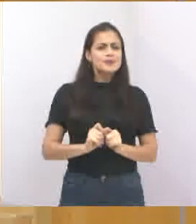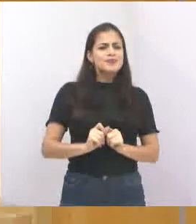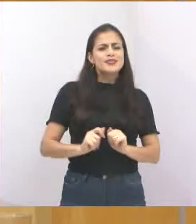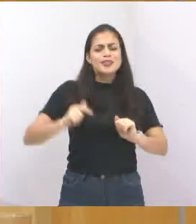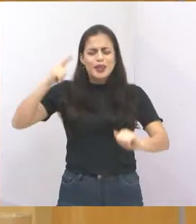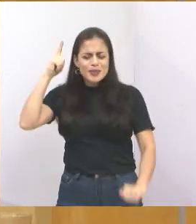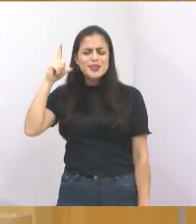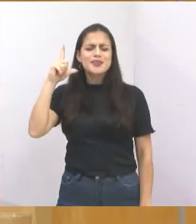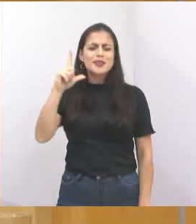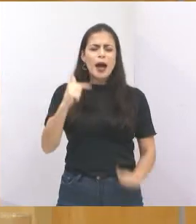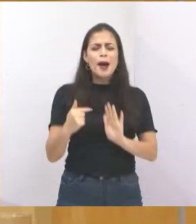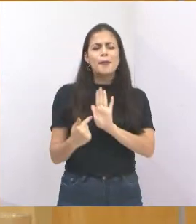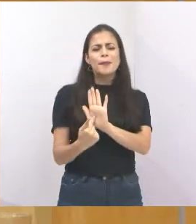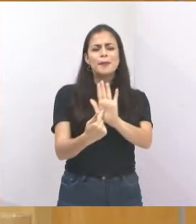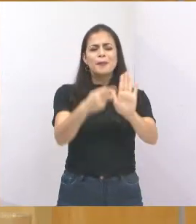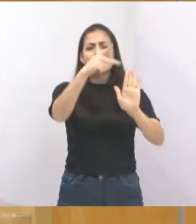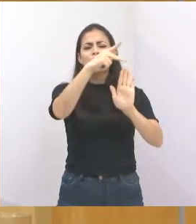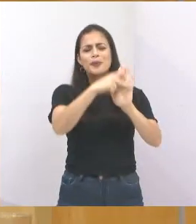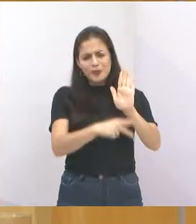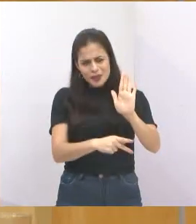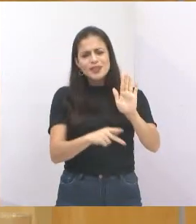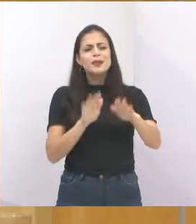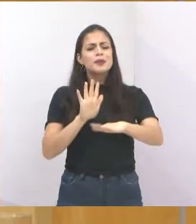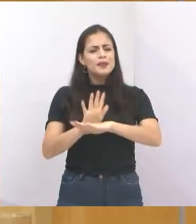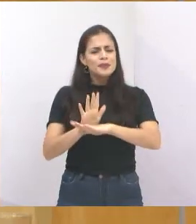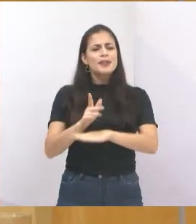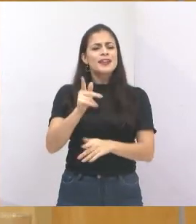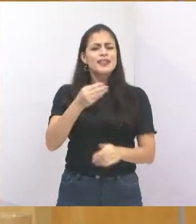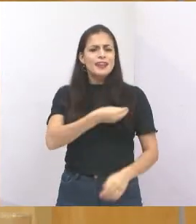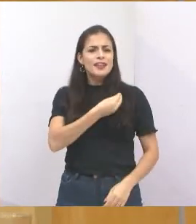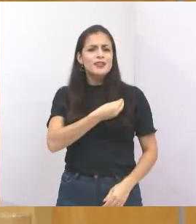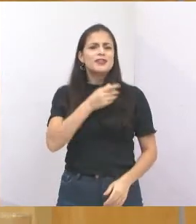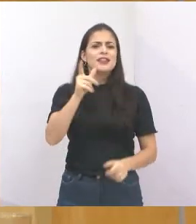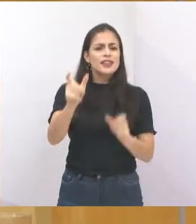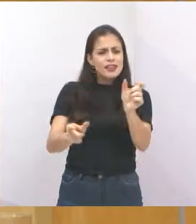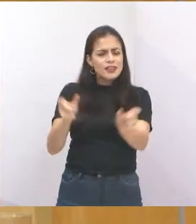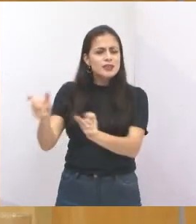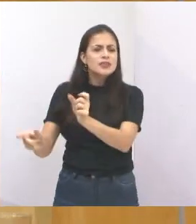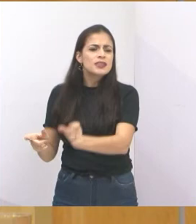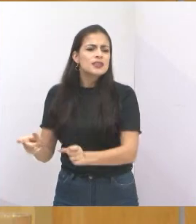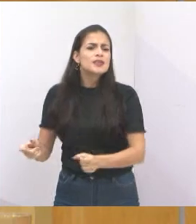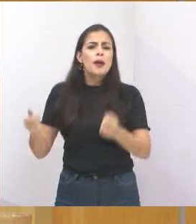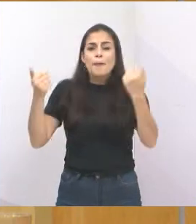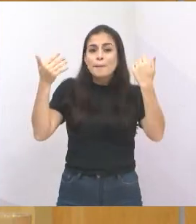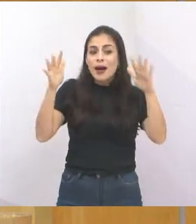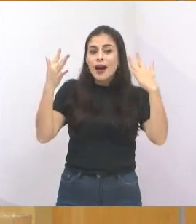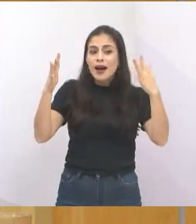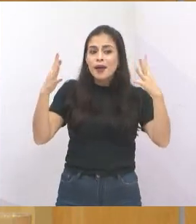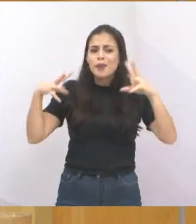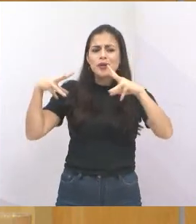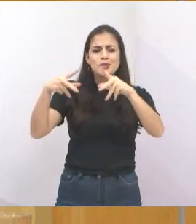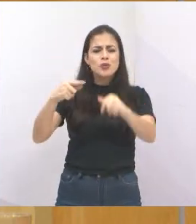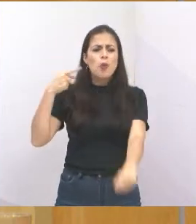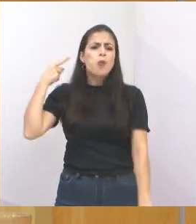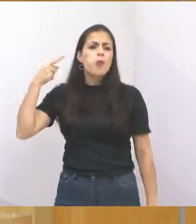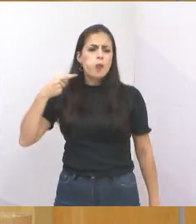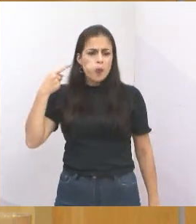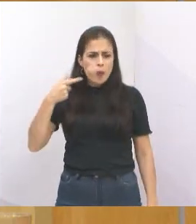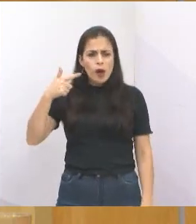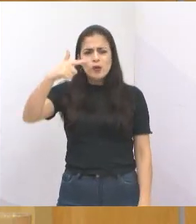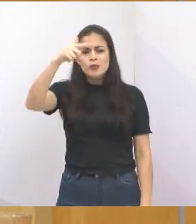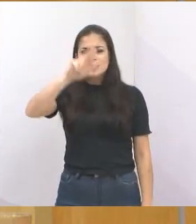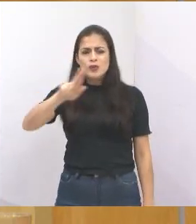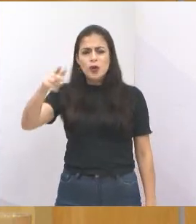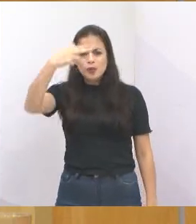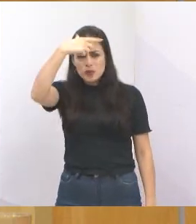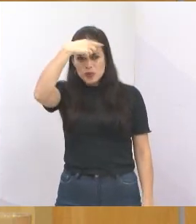conquistas apresentando o projeto que vão impactar na vida das pessoas e finalizo dando os parabéns a todos os advogados em nome do autor Luiz Flávio